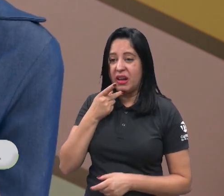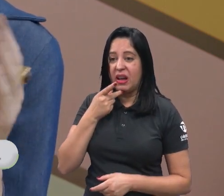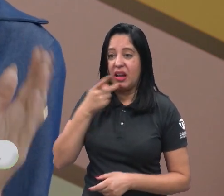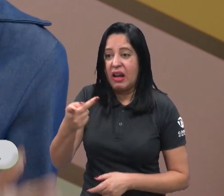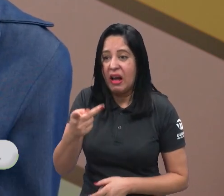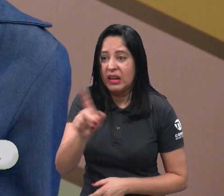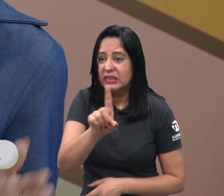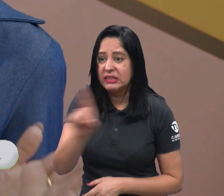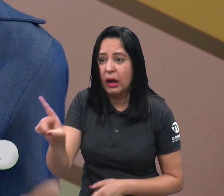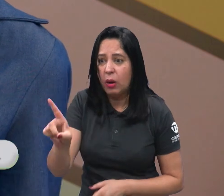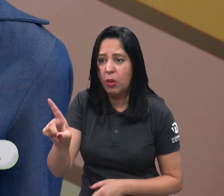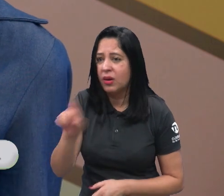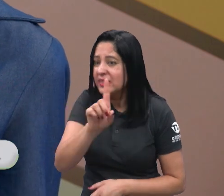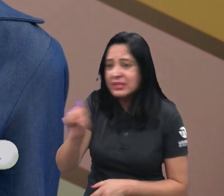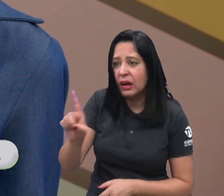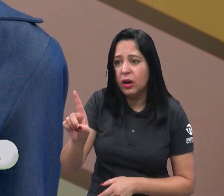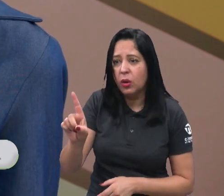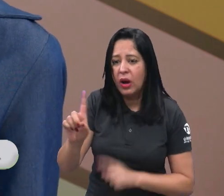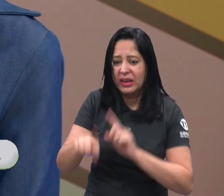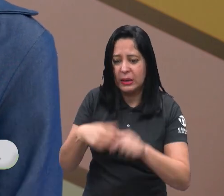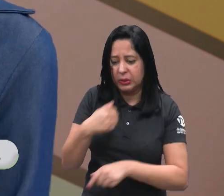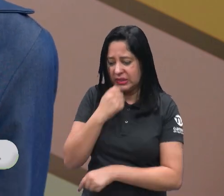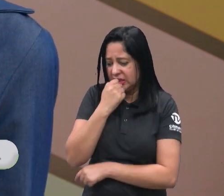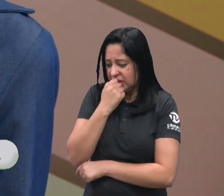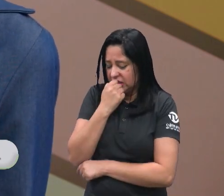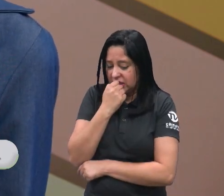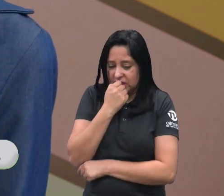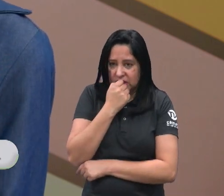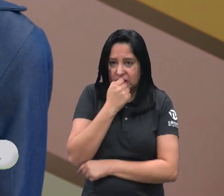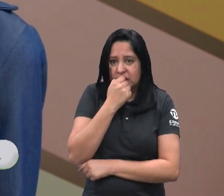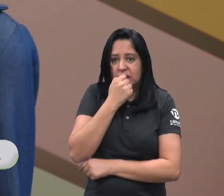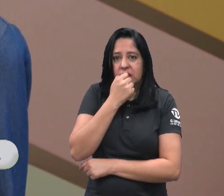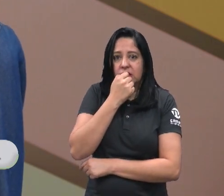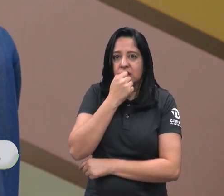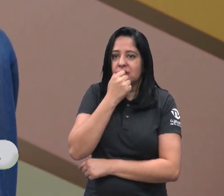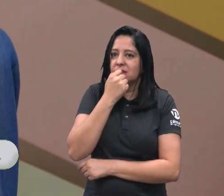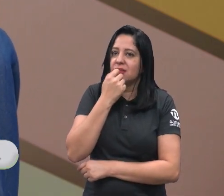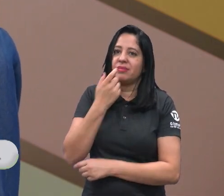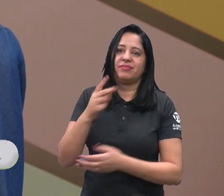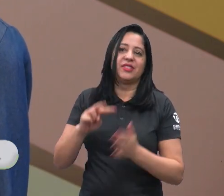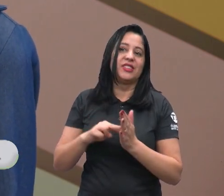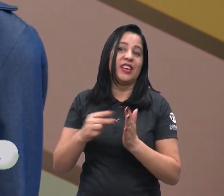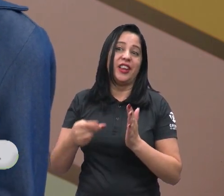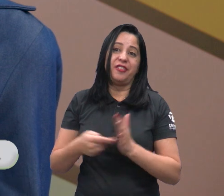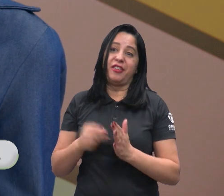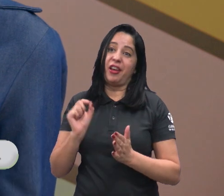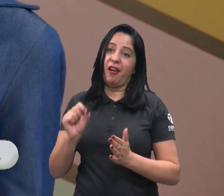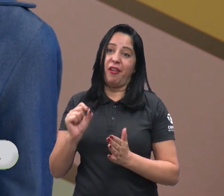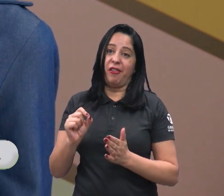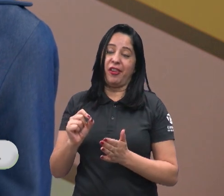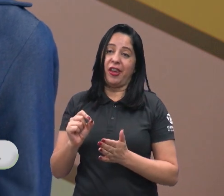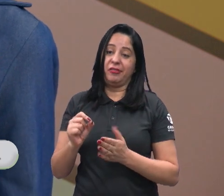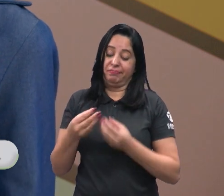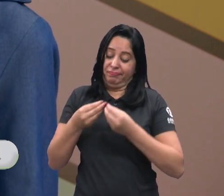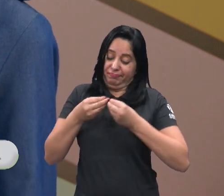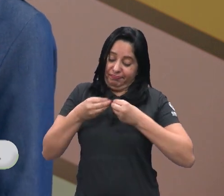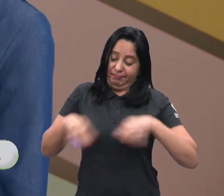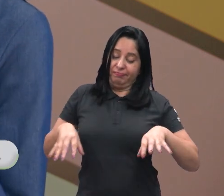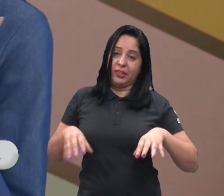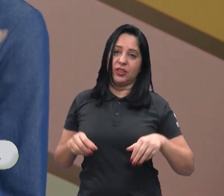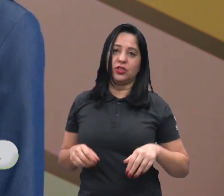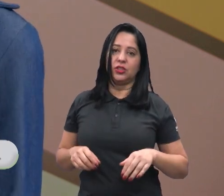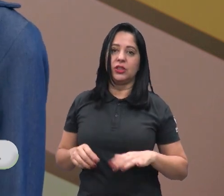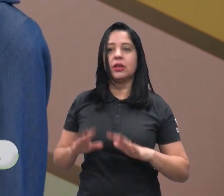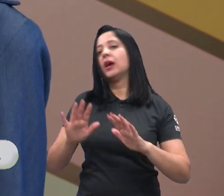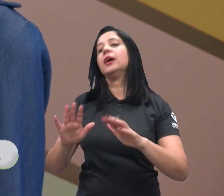e com a desculpa depois de não fazer, você está se sabotando do mesmo jeito. Sim. Então, esse não, ele tem que vir